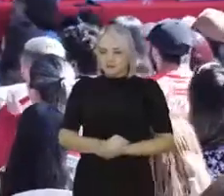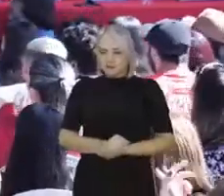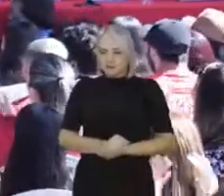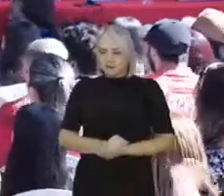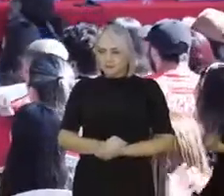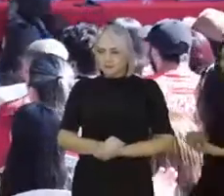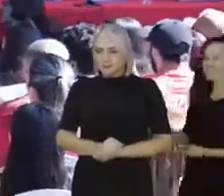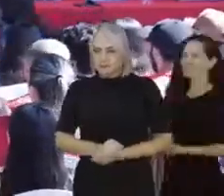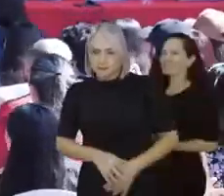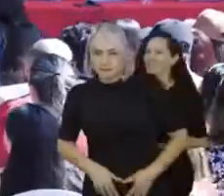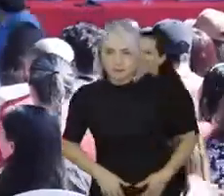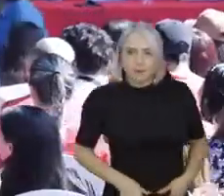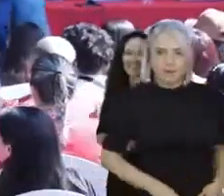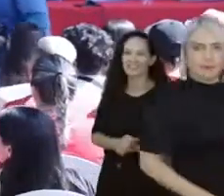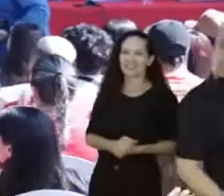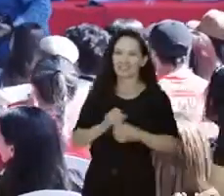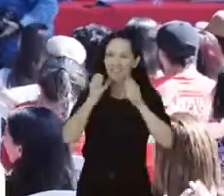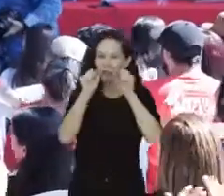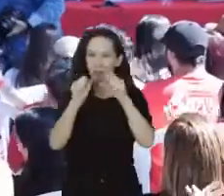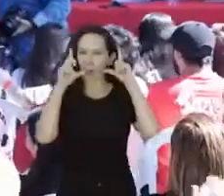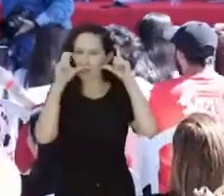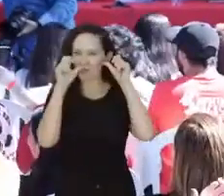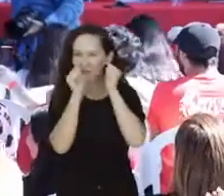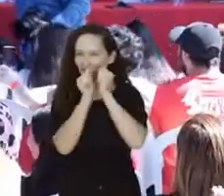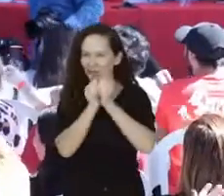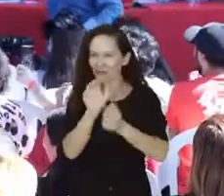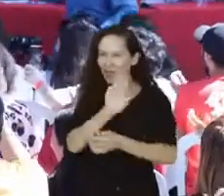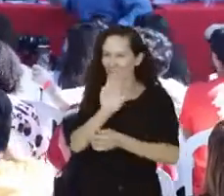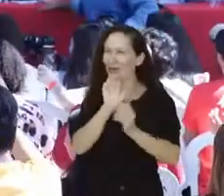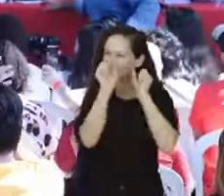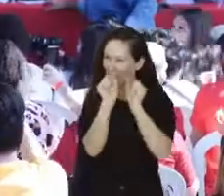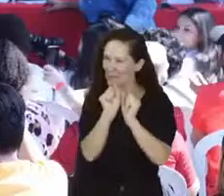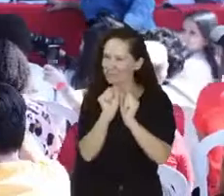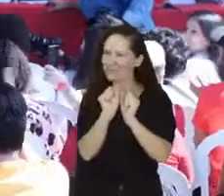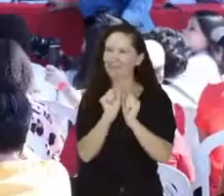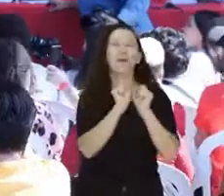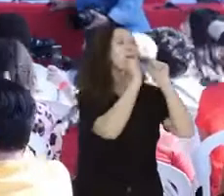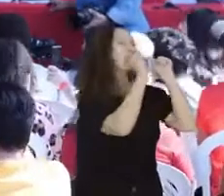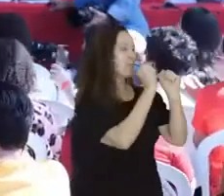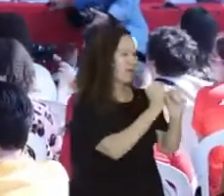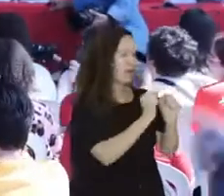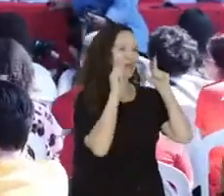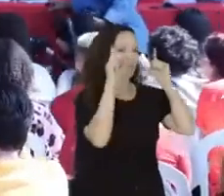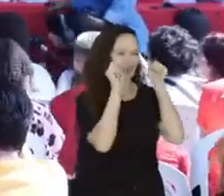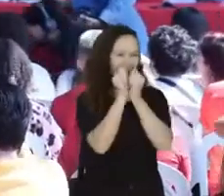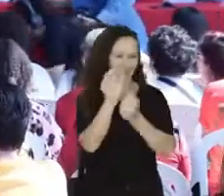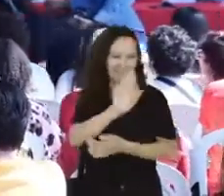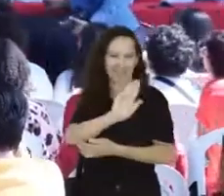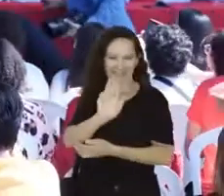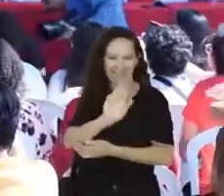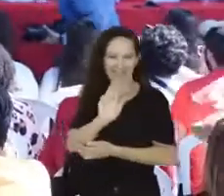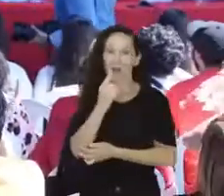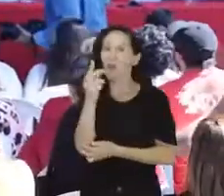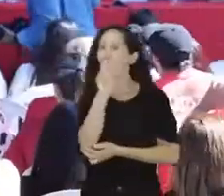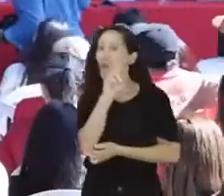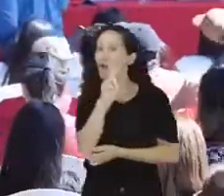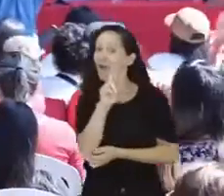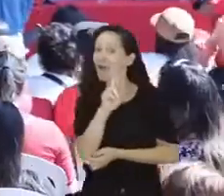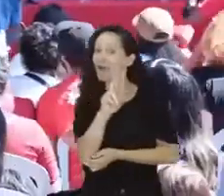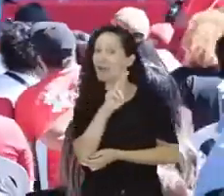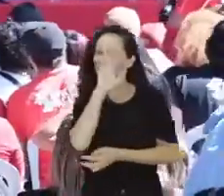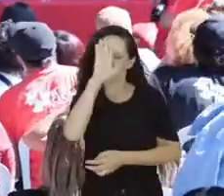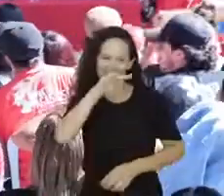Eu posso tirar uma foto com o Lula? Pode! Um real pra você, Indira, viu?